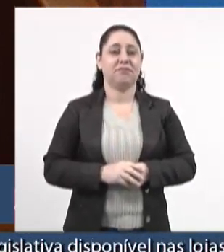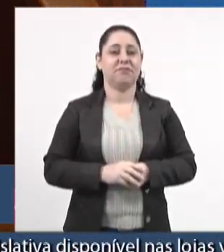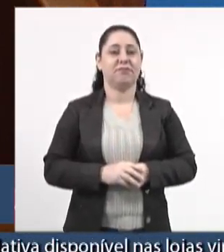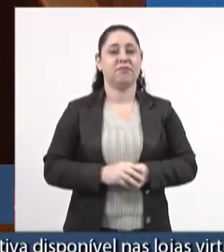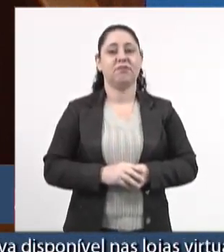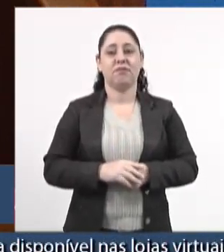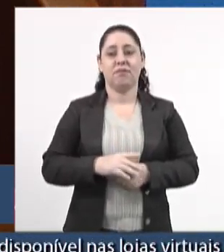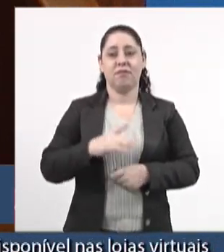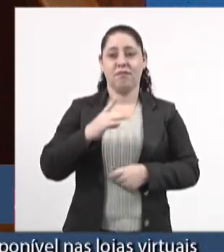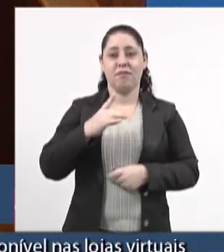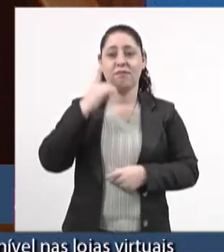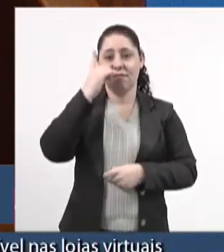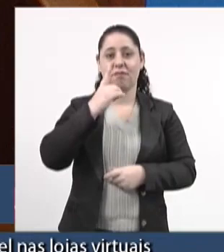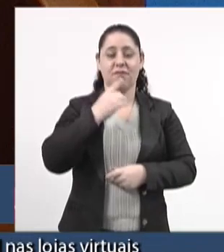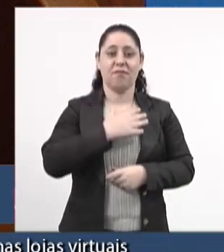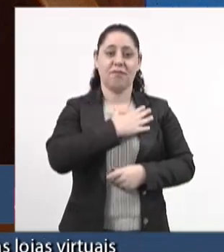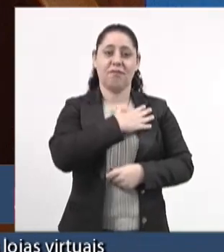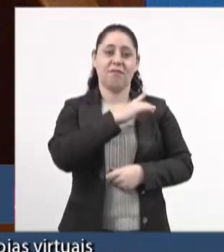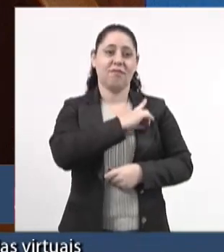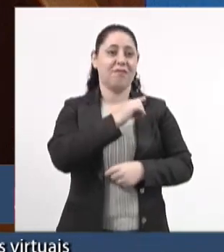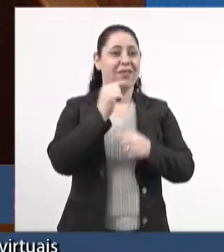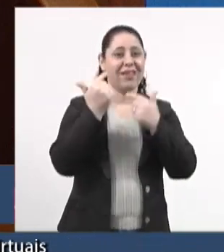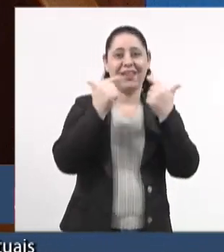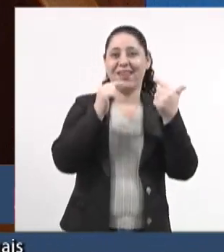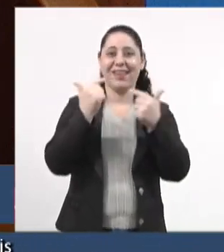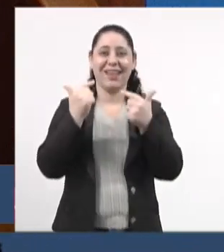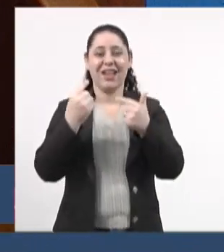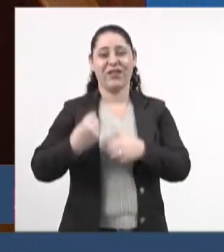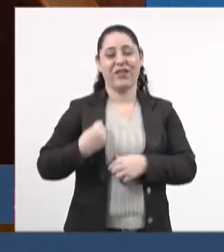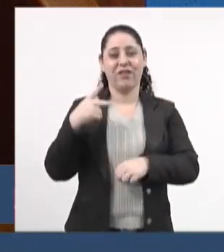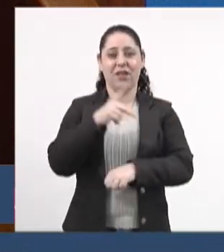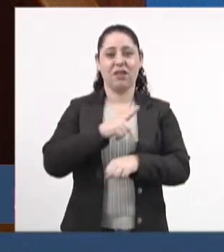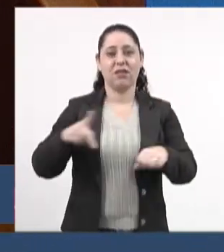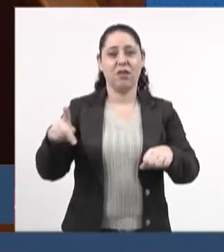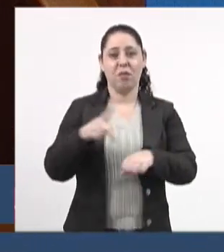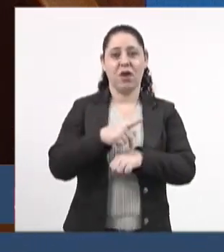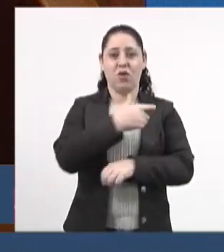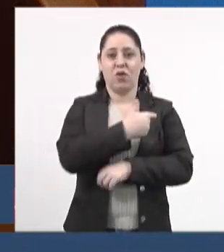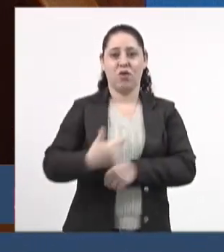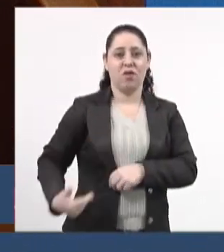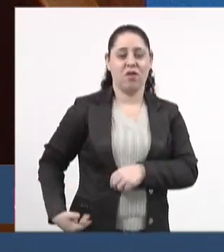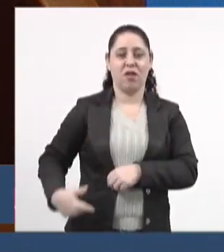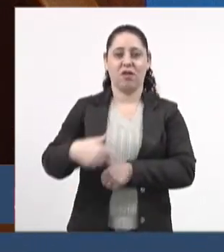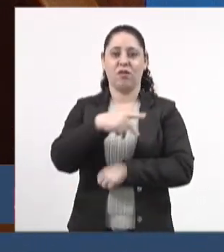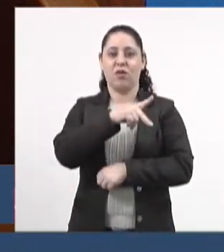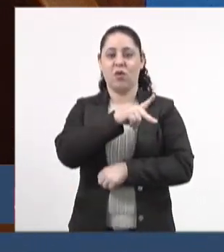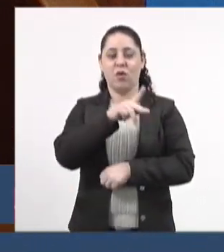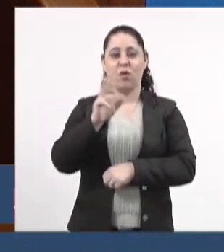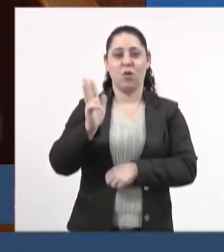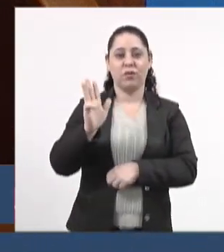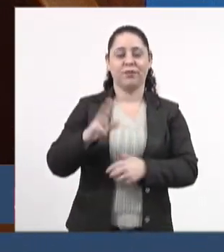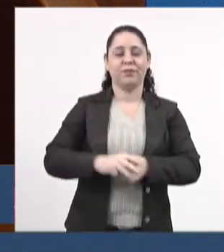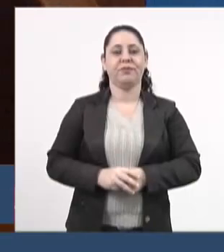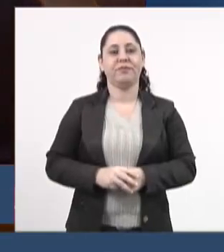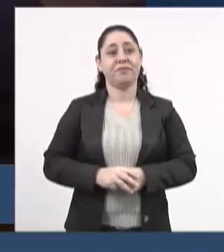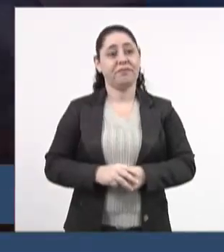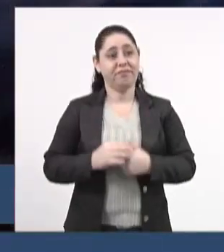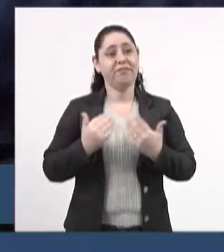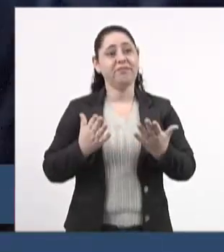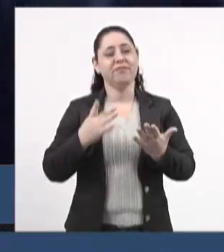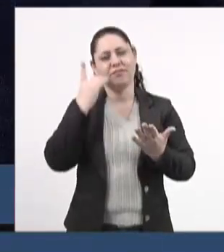interessante, deputado Coronel Davi, que está rindo à toa de viver num país governado pelo presidente Lula.